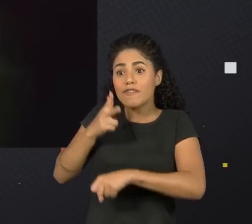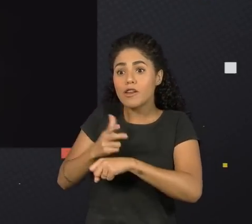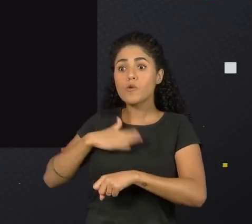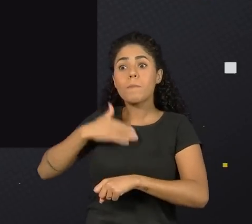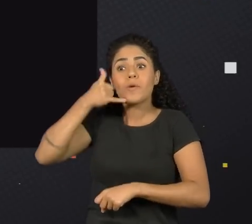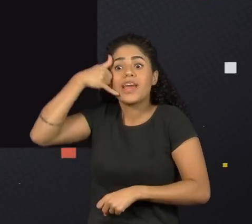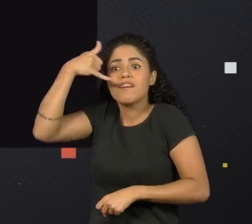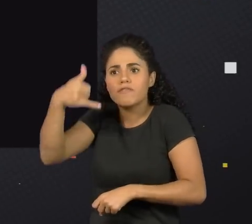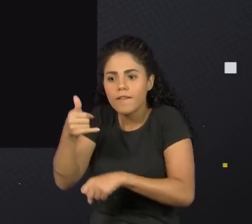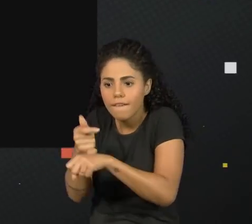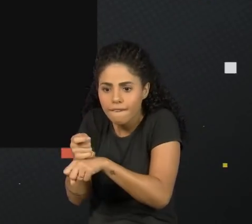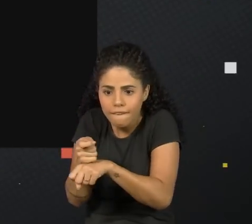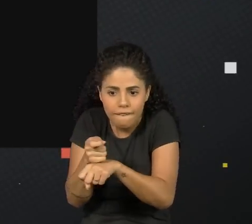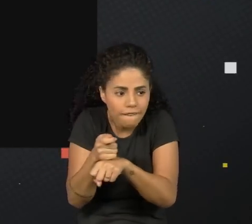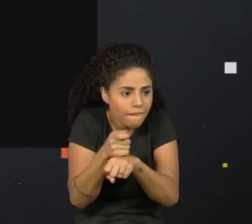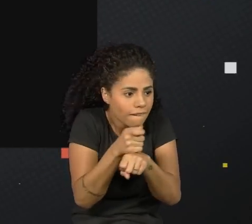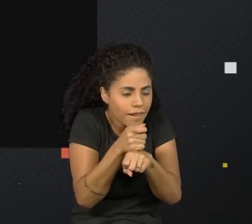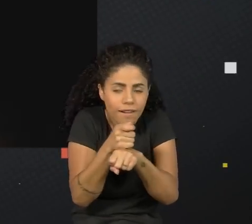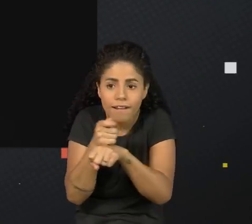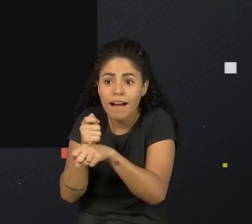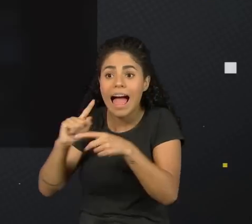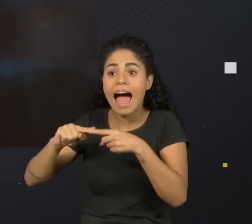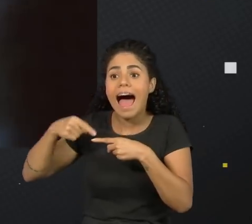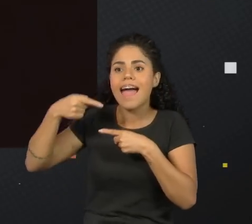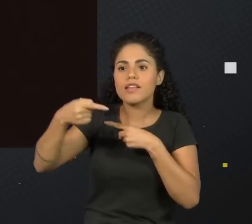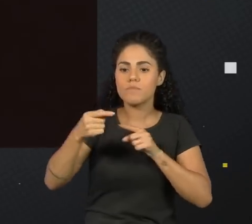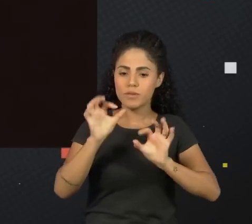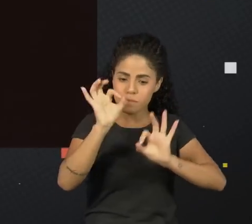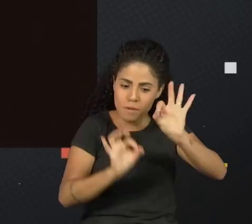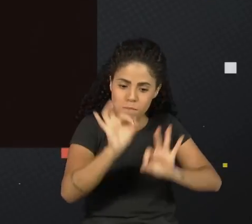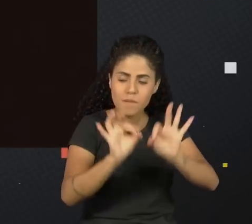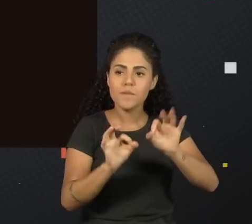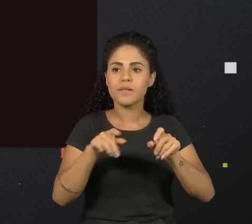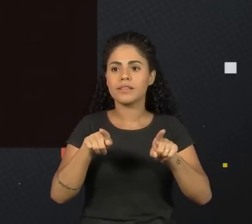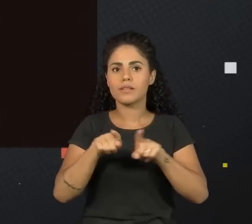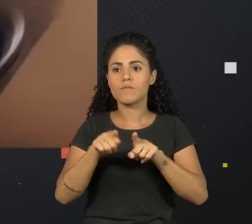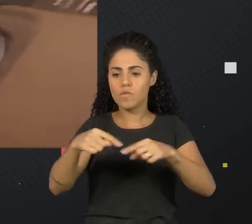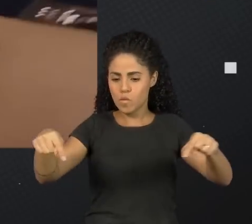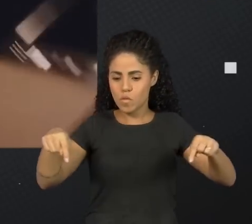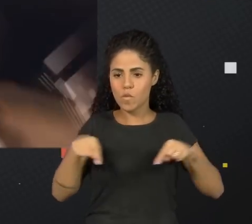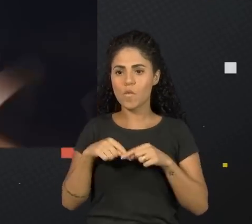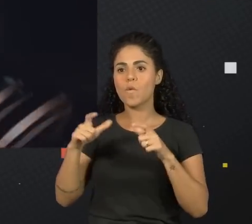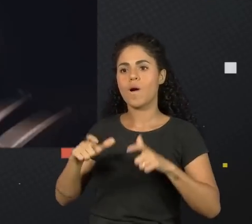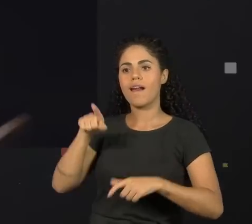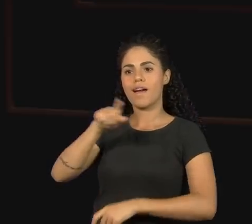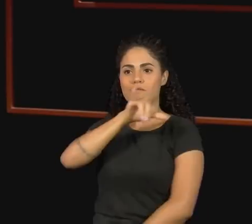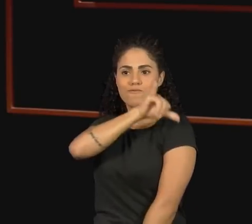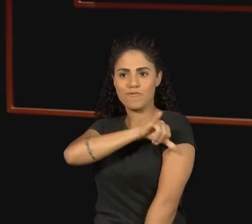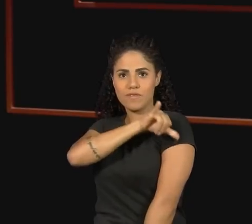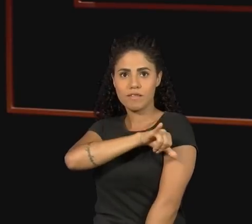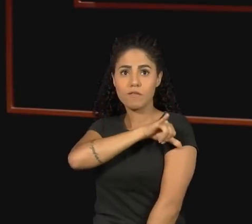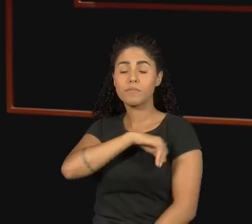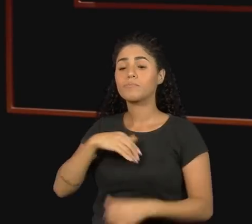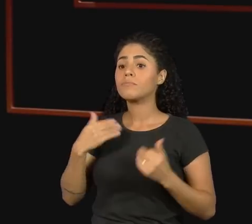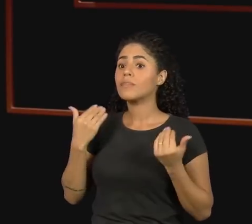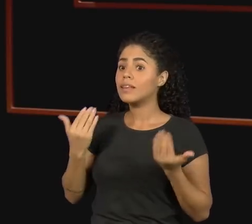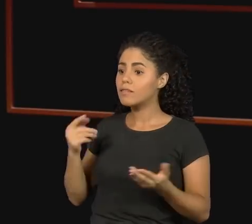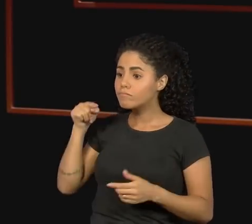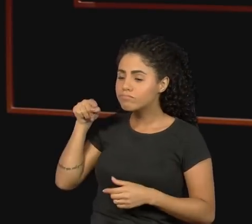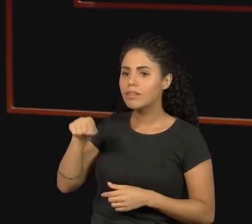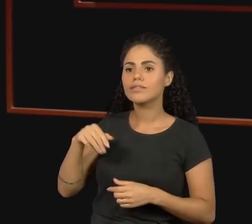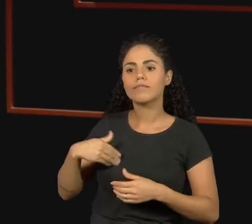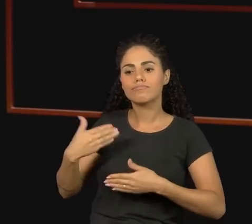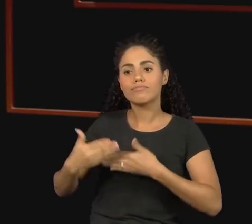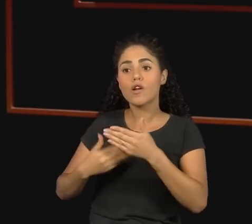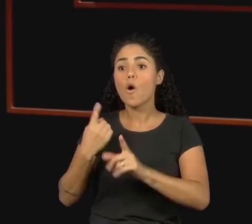que coisa. E depois a montagem eu fiz num lugar muito bacana no Rio. Né? E então com isso